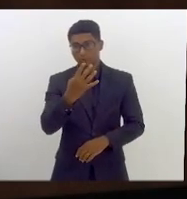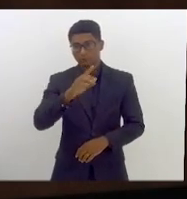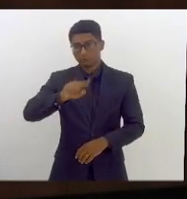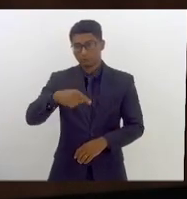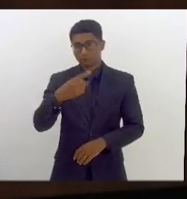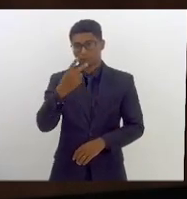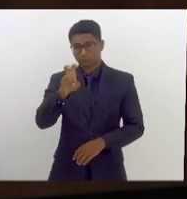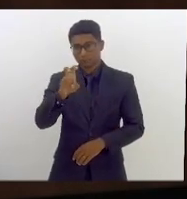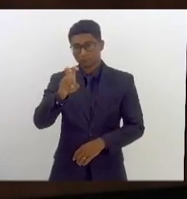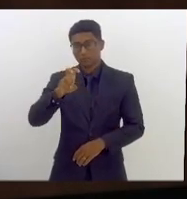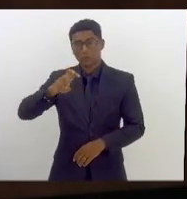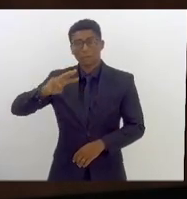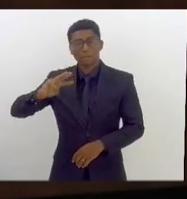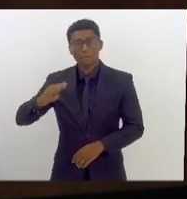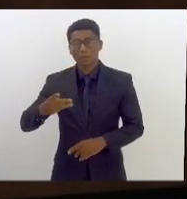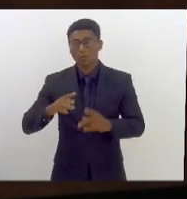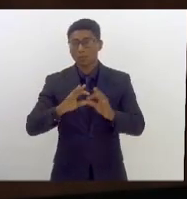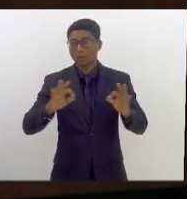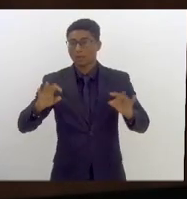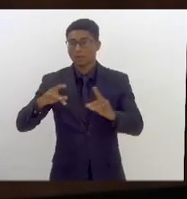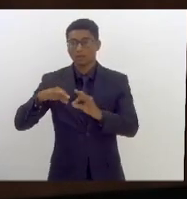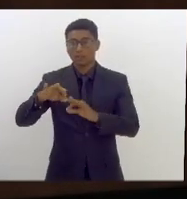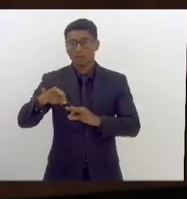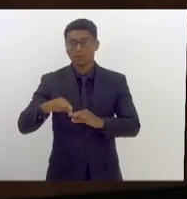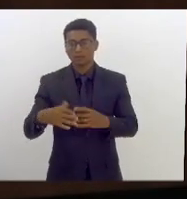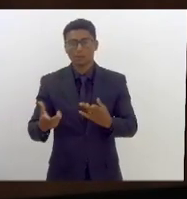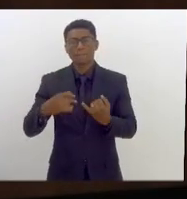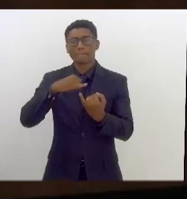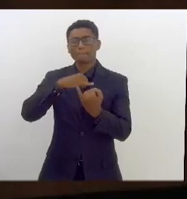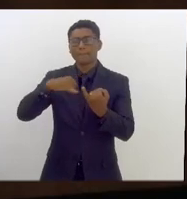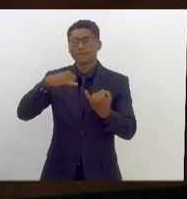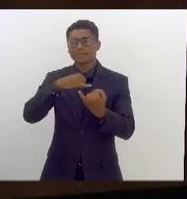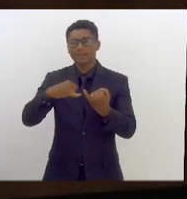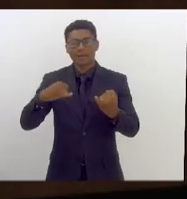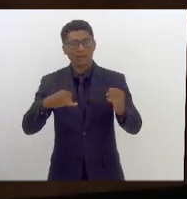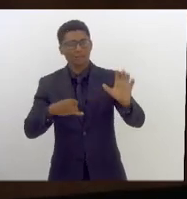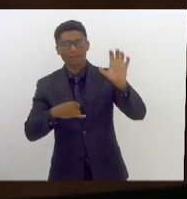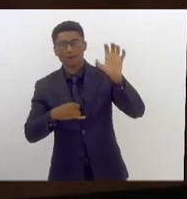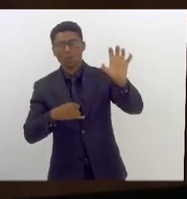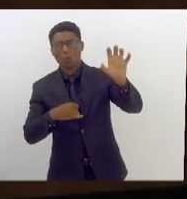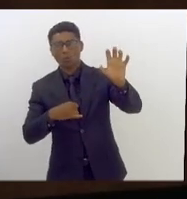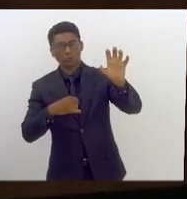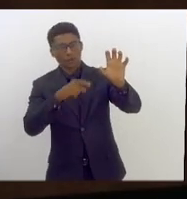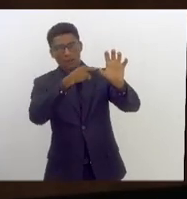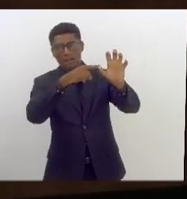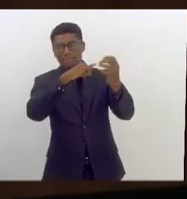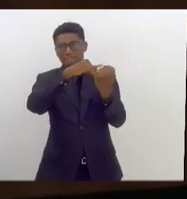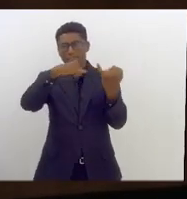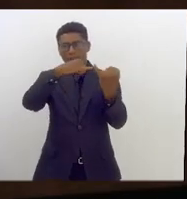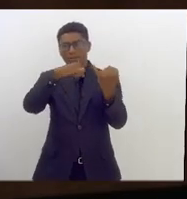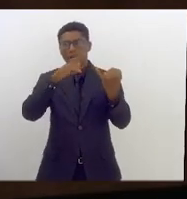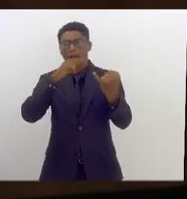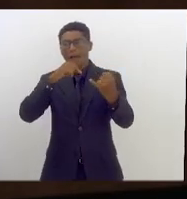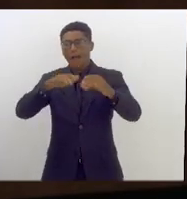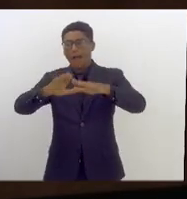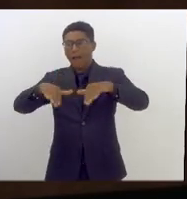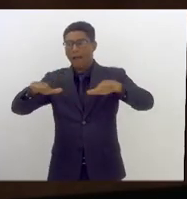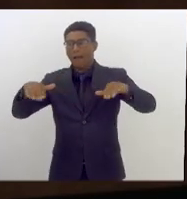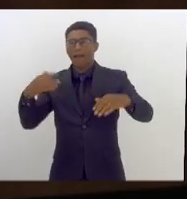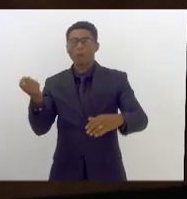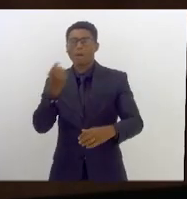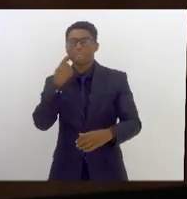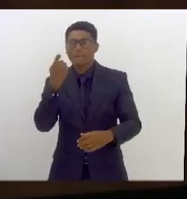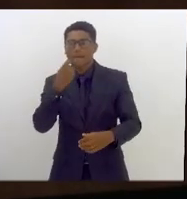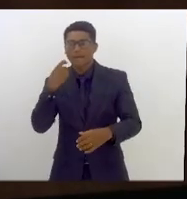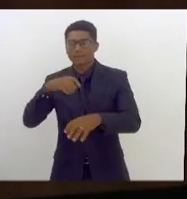metade da área continental, imagine. Em água e moluscos e